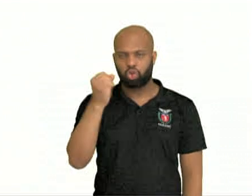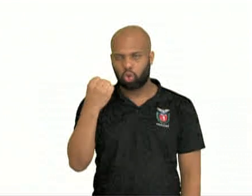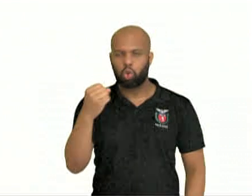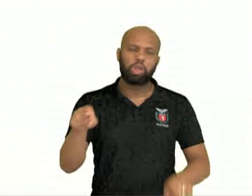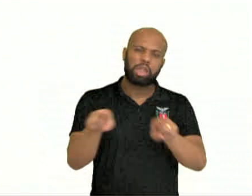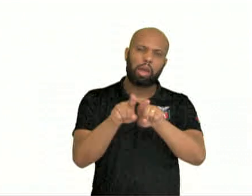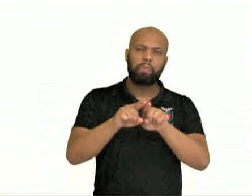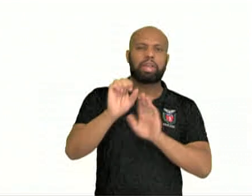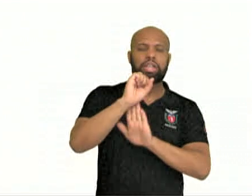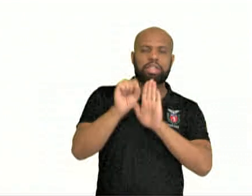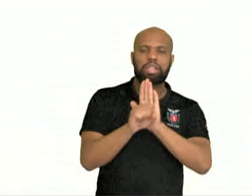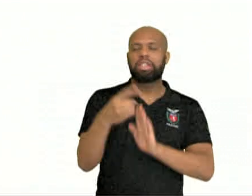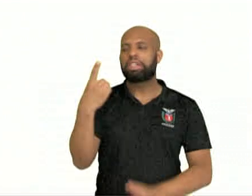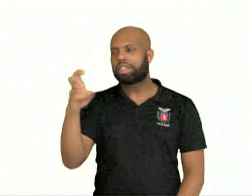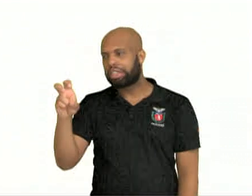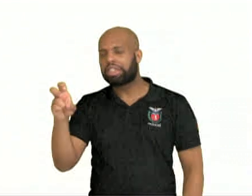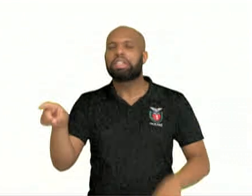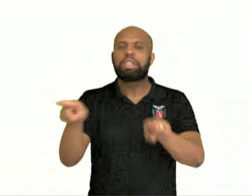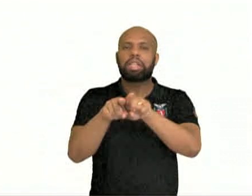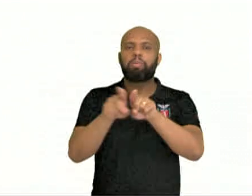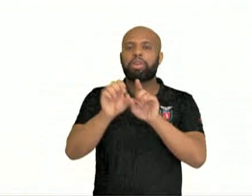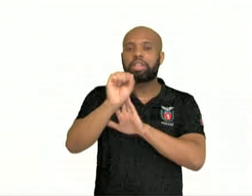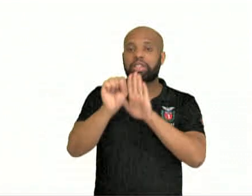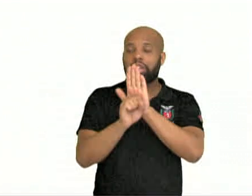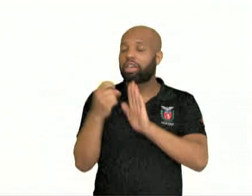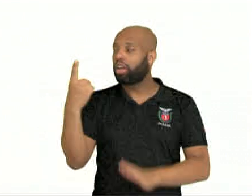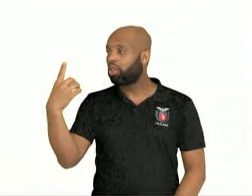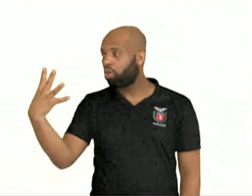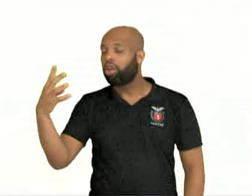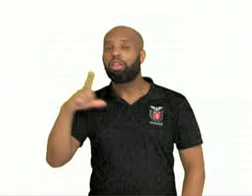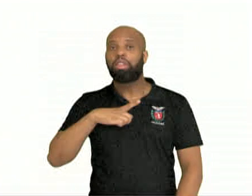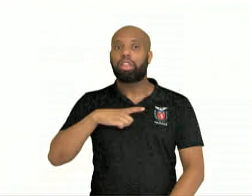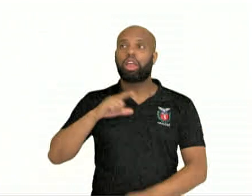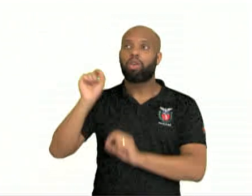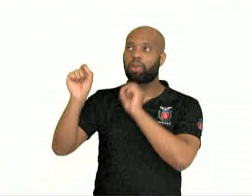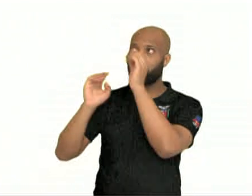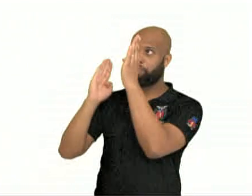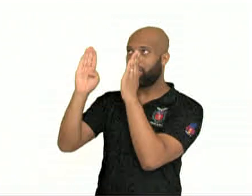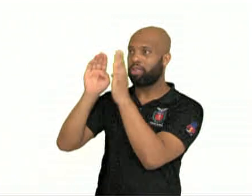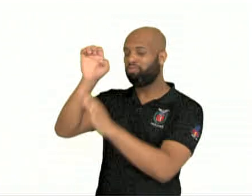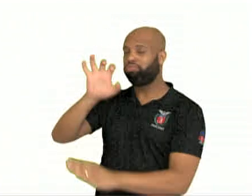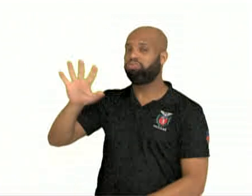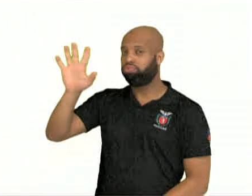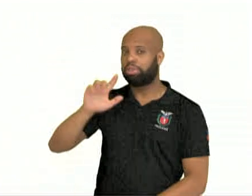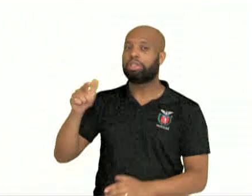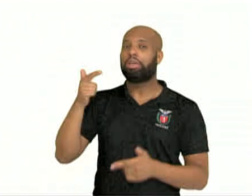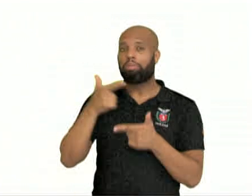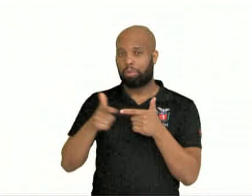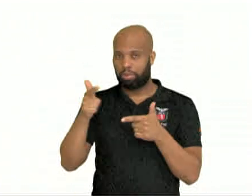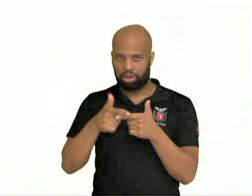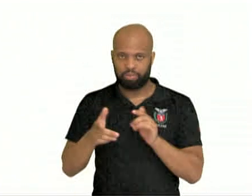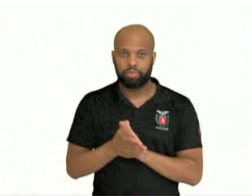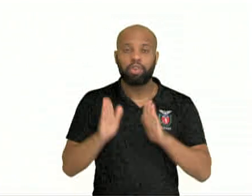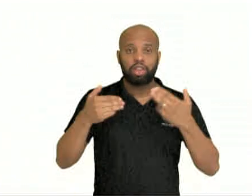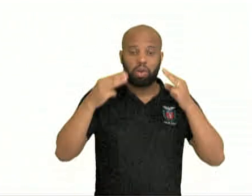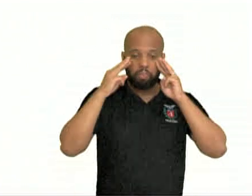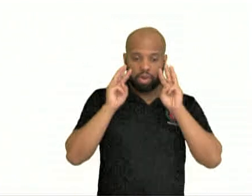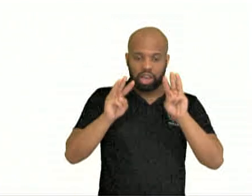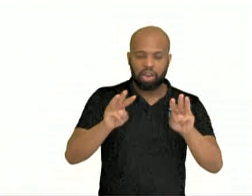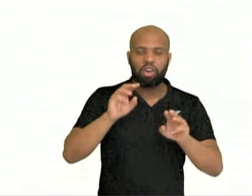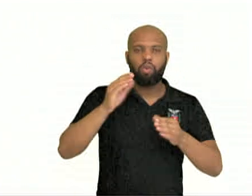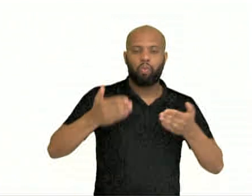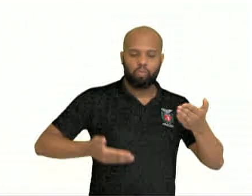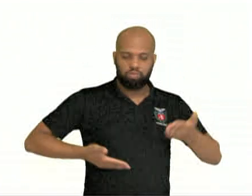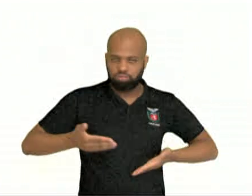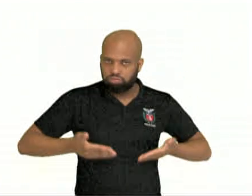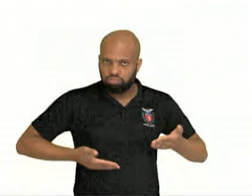vai ter um período bem conflituoso na Europa. Maquiavel era um funcionário público que foi demitido